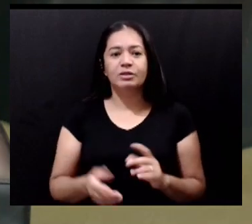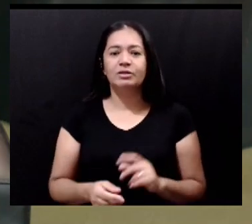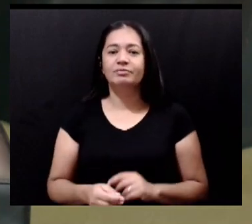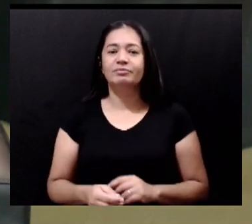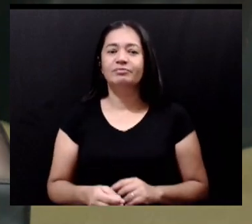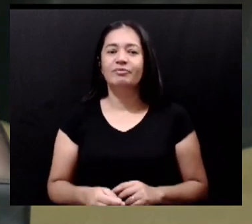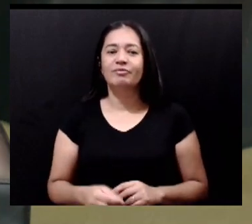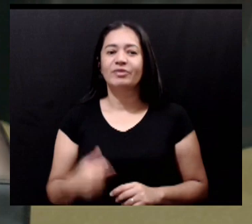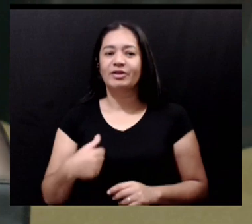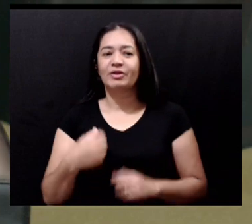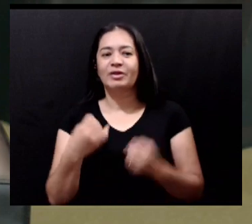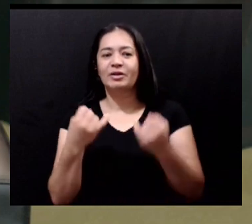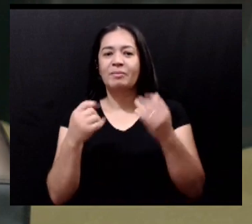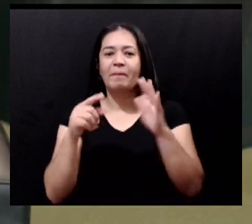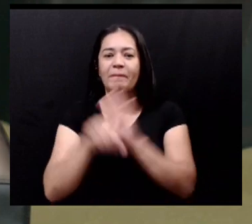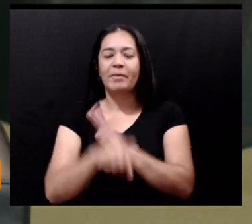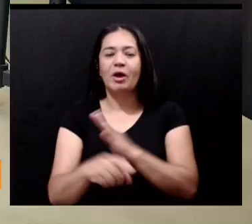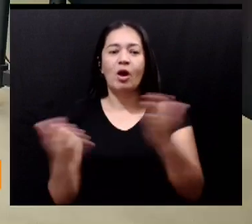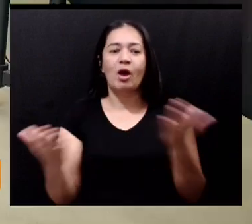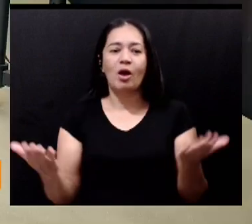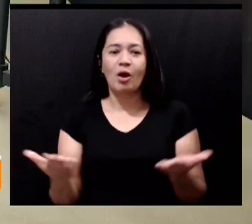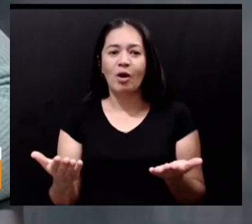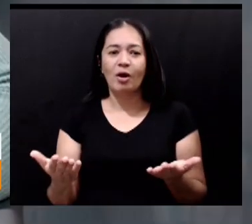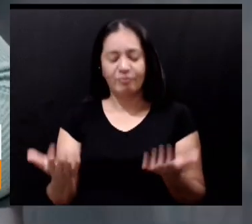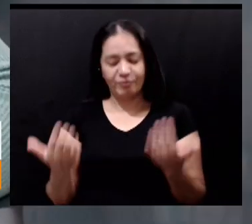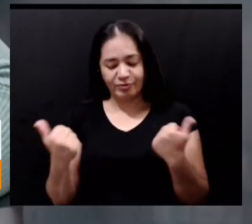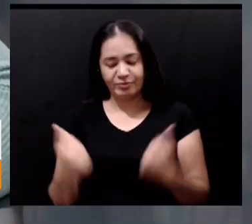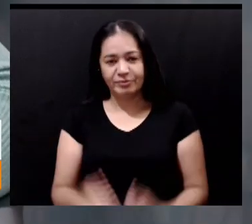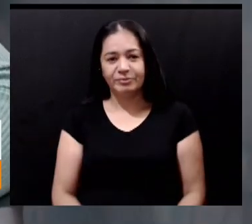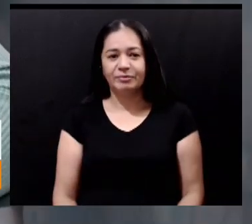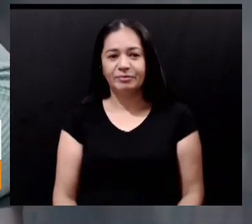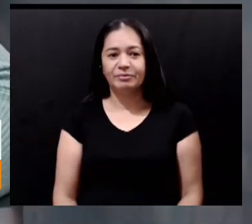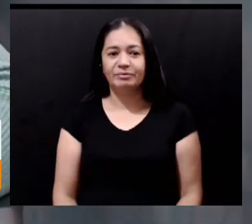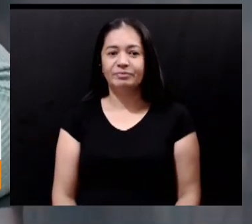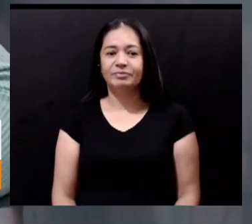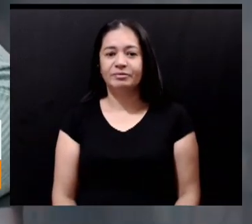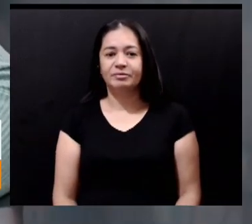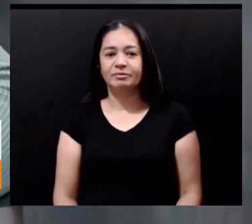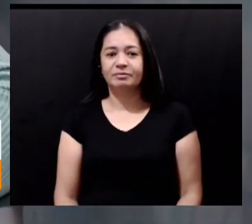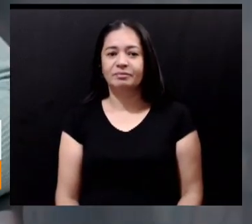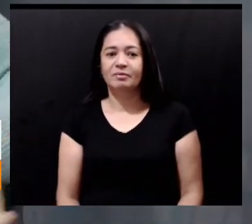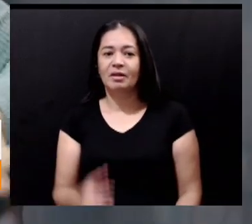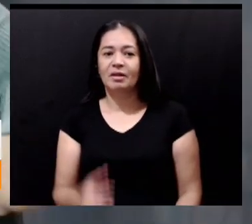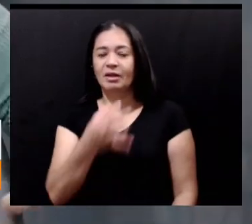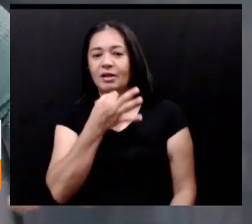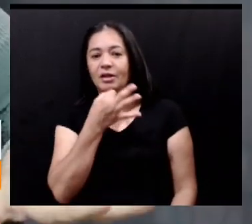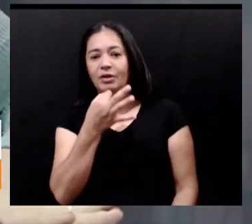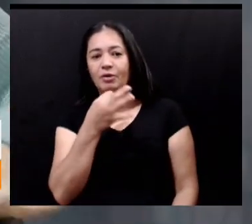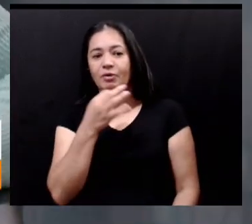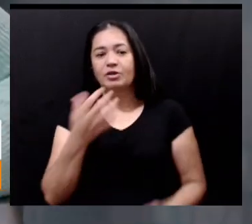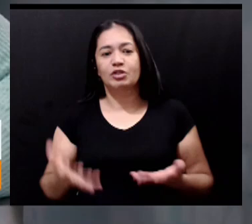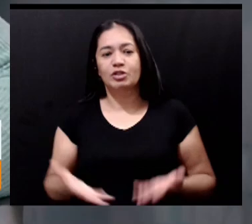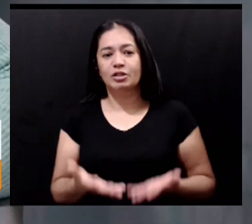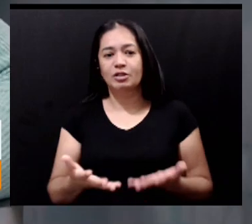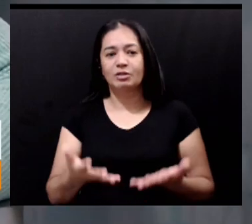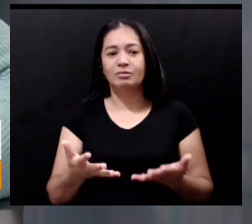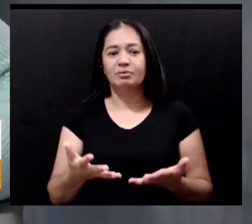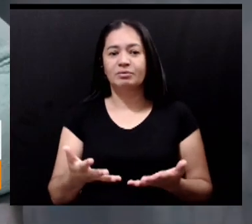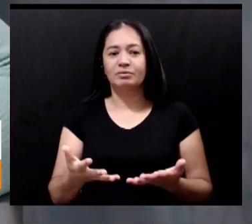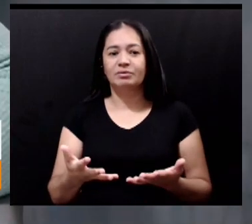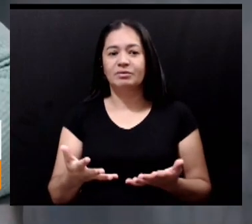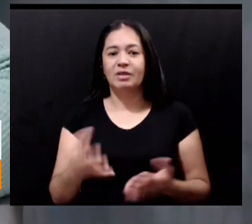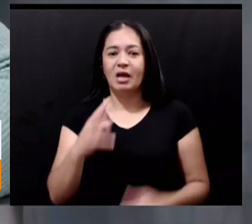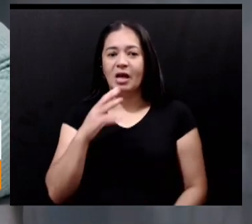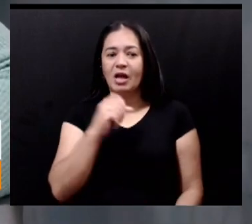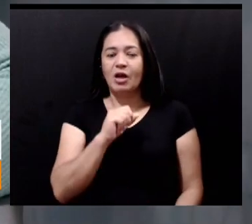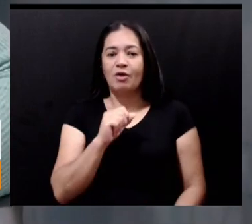você agora. Tá. Vamos lá. Bom, acho que a motivação imediata de criar um livro foi a